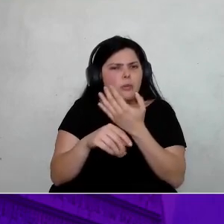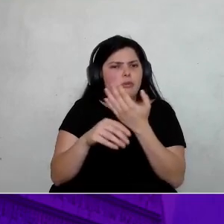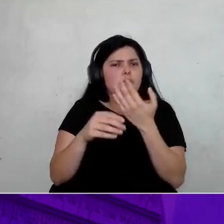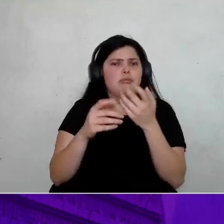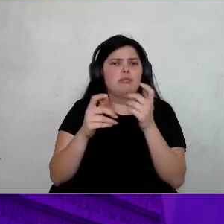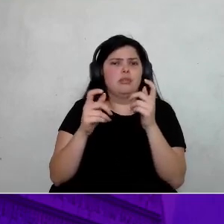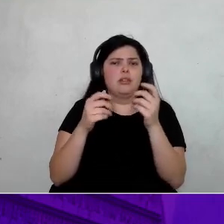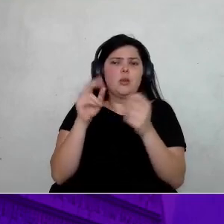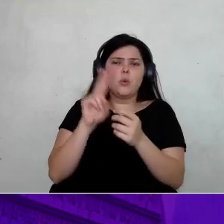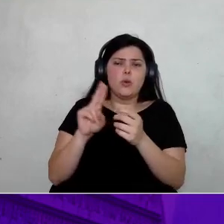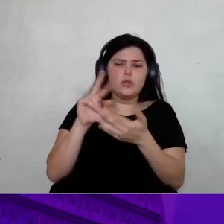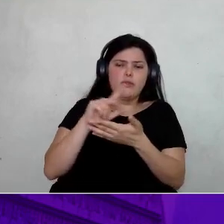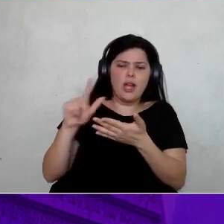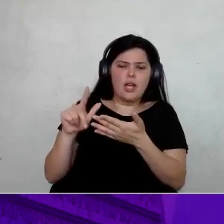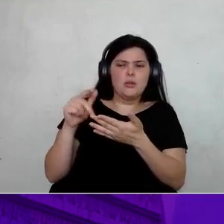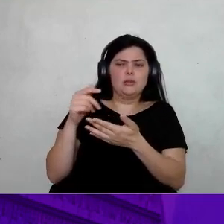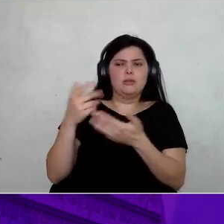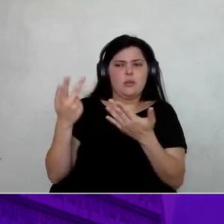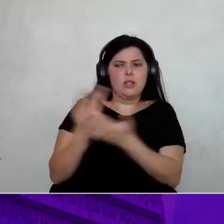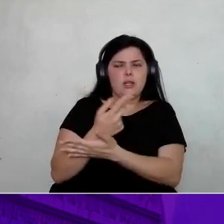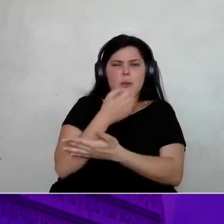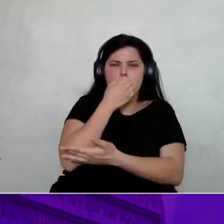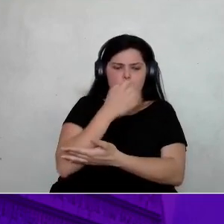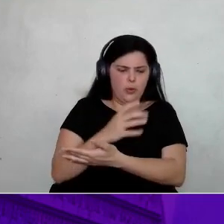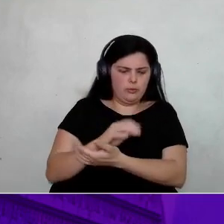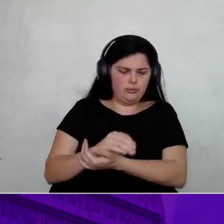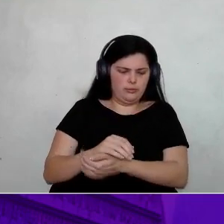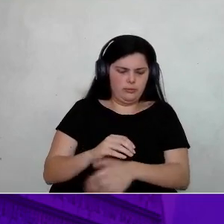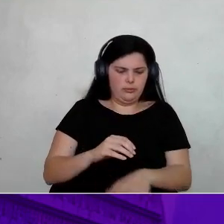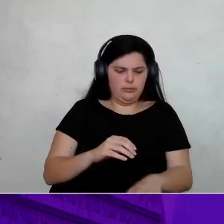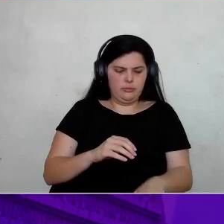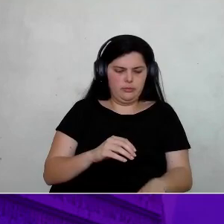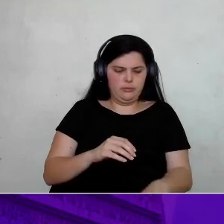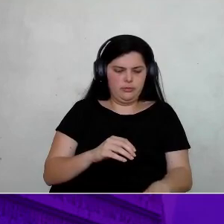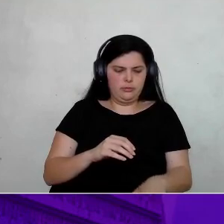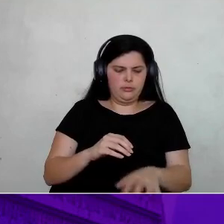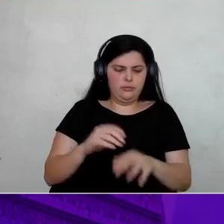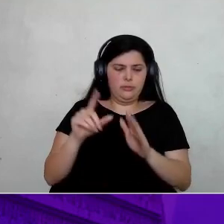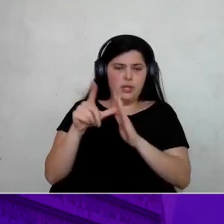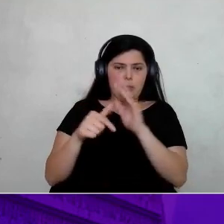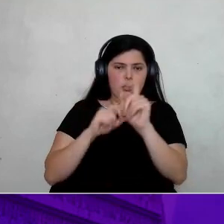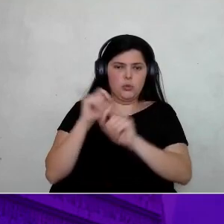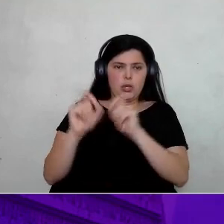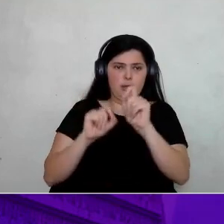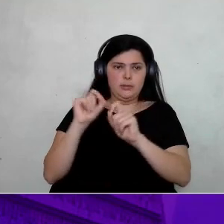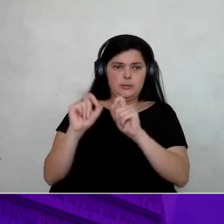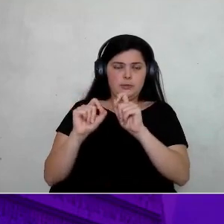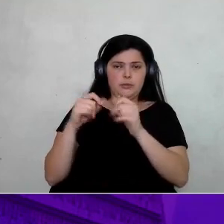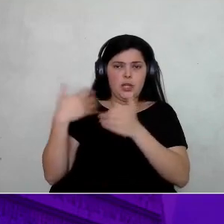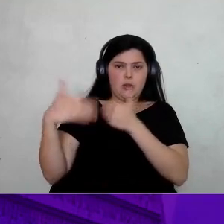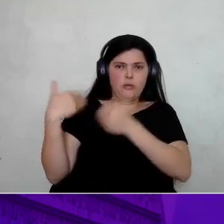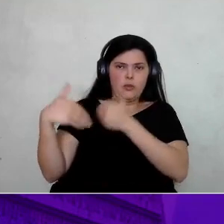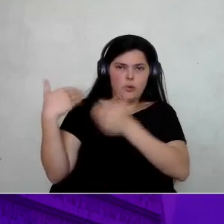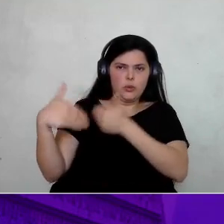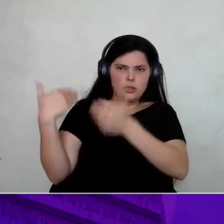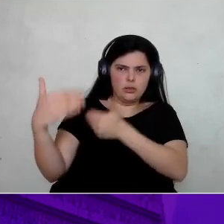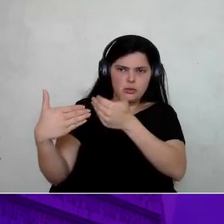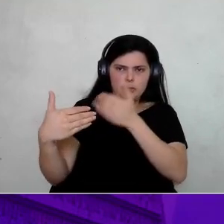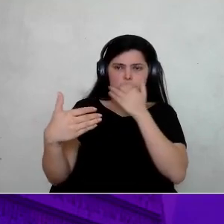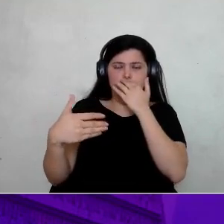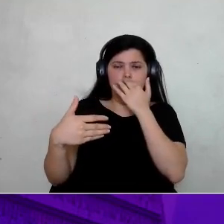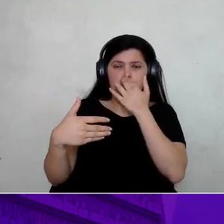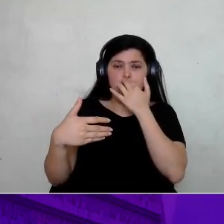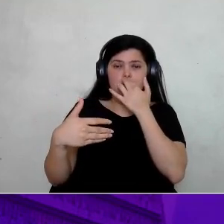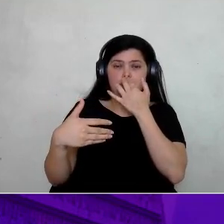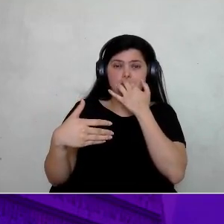usos, não todos. Legal? Depois disso, né, veio evoluindo a evolução, justamente para a